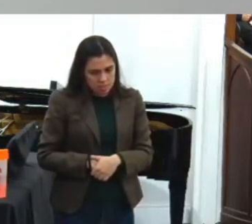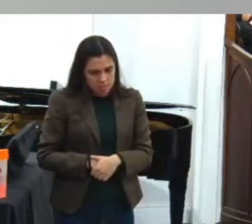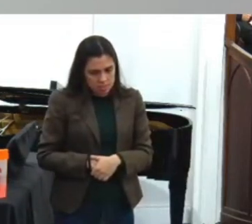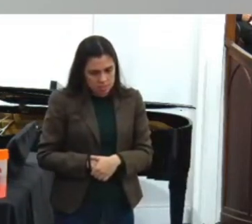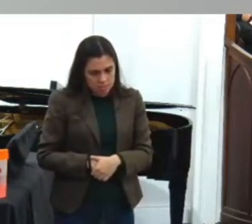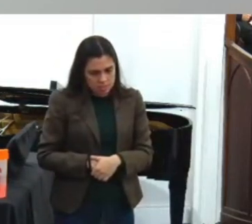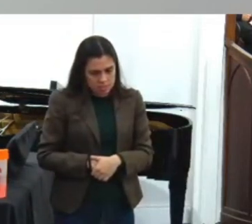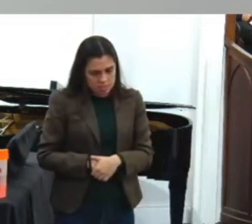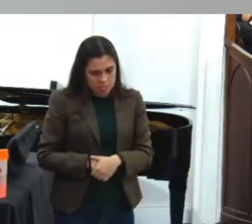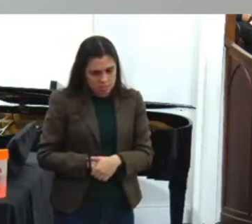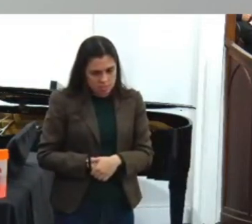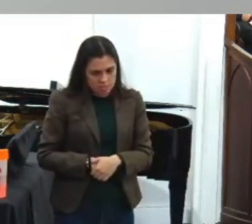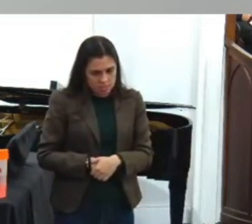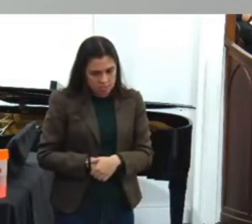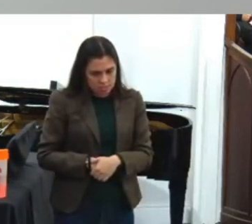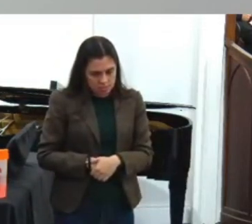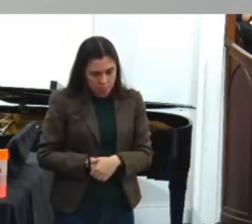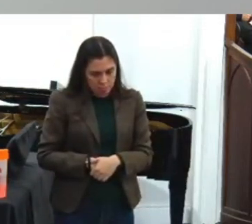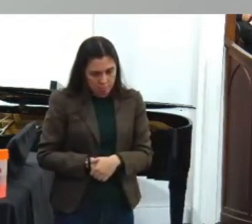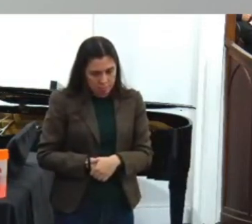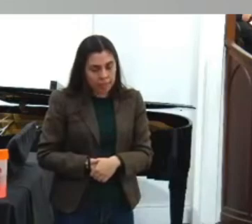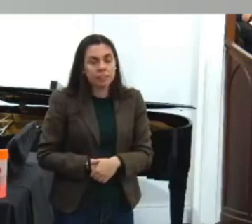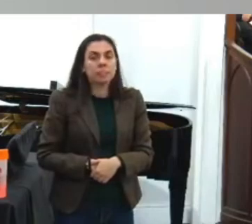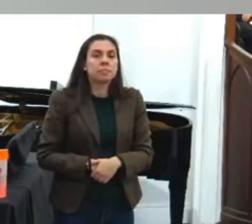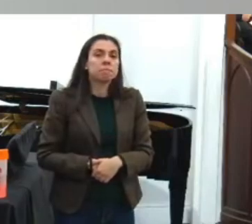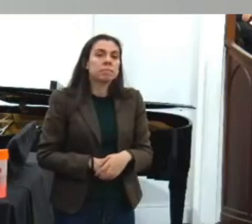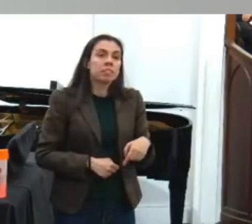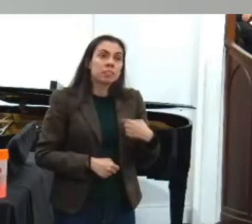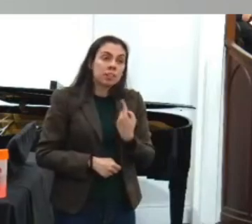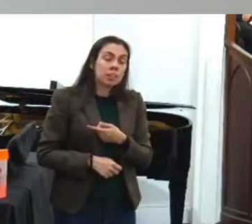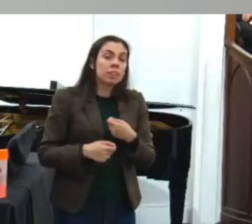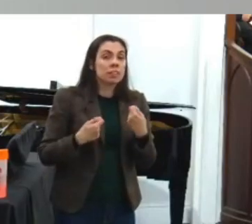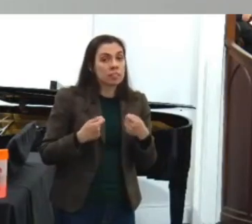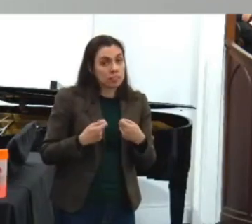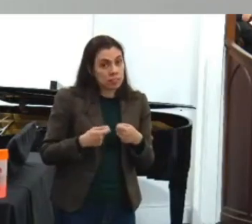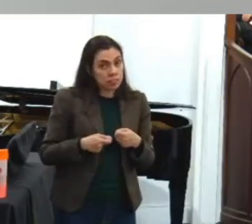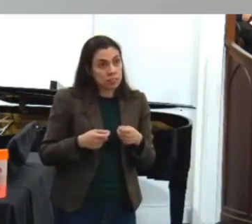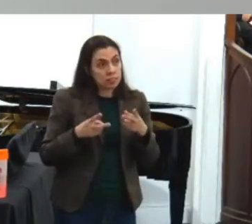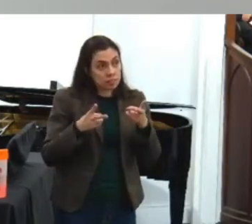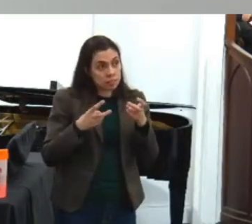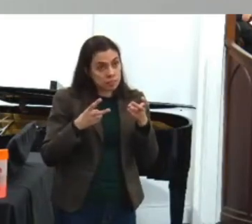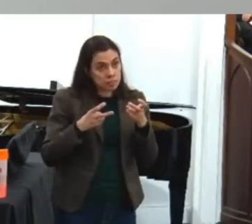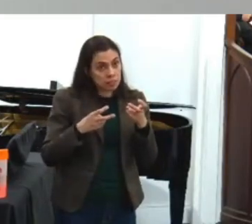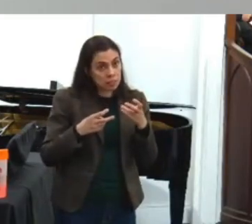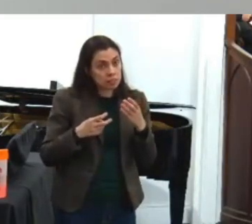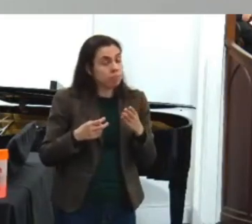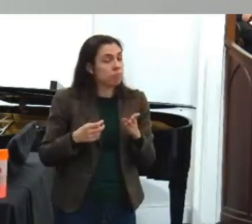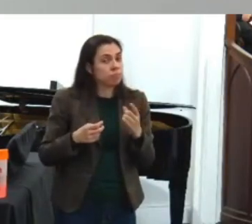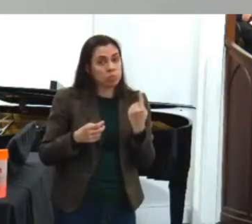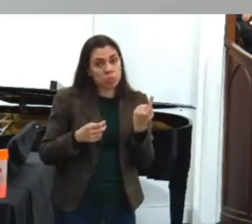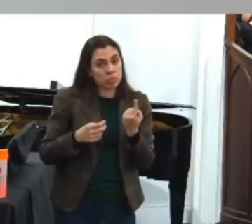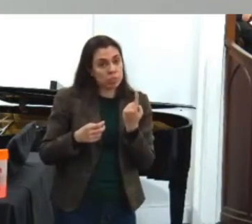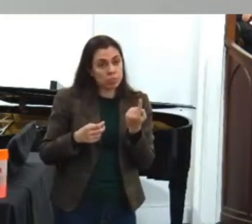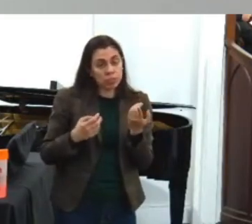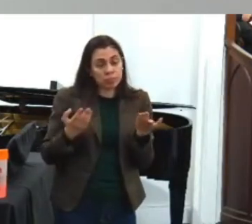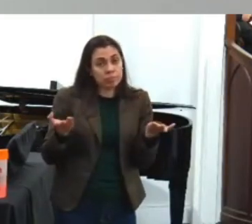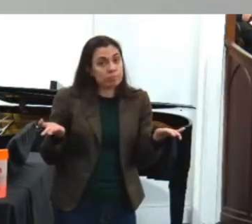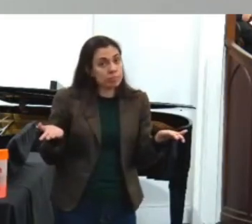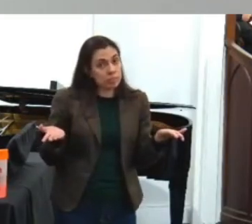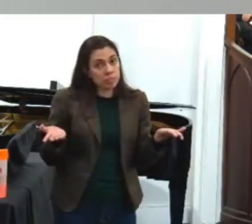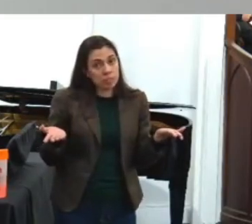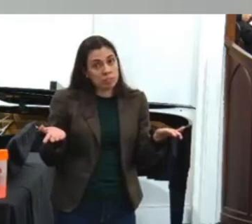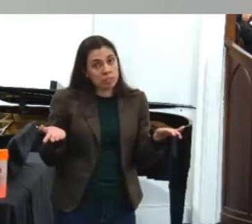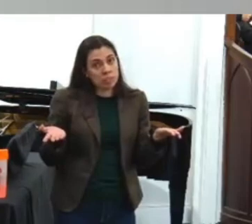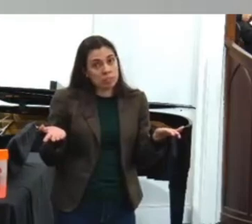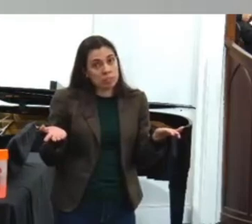Diante disso, nós podemos reconhecer que muitas vezes não conseguimos sozinhos